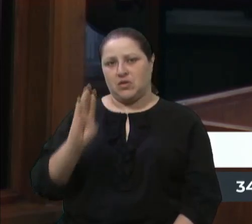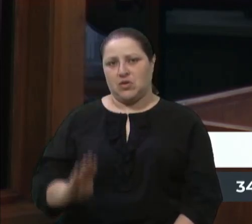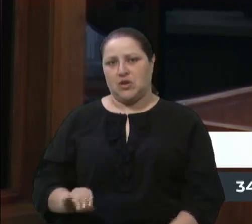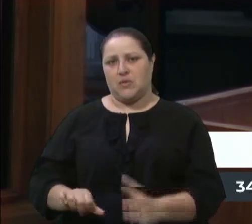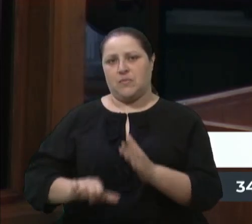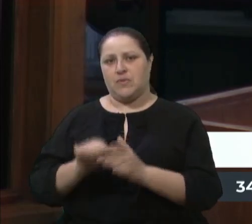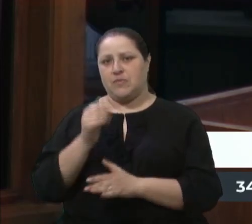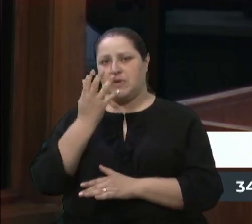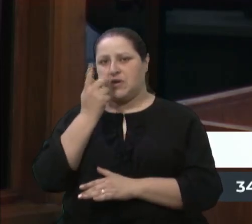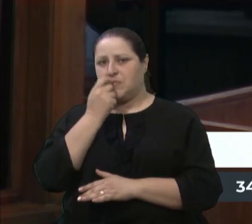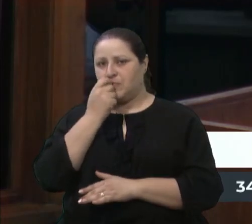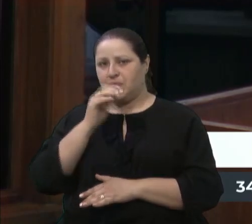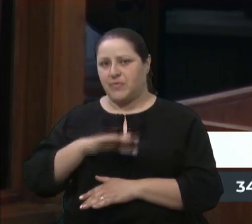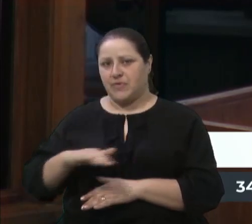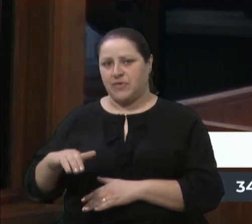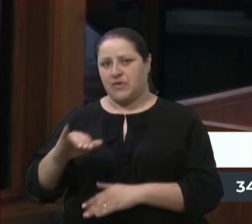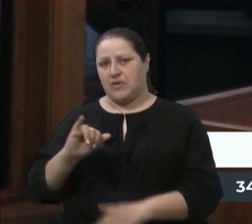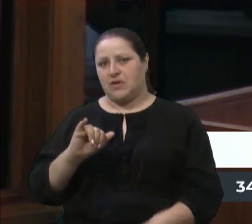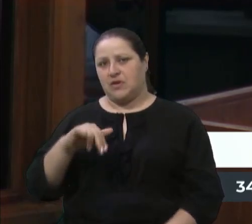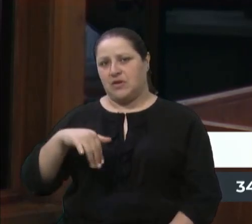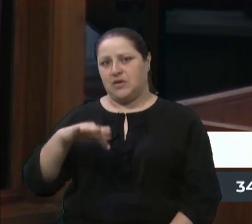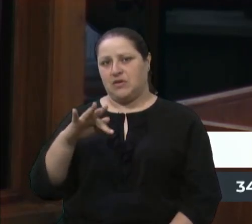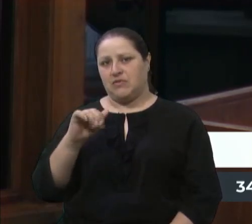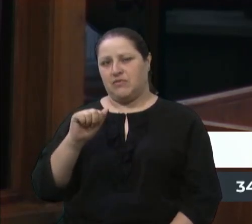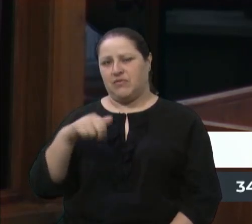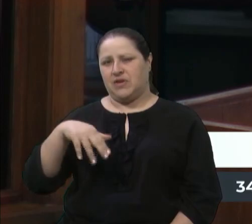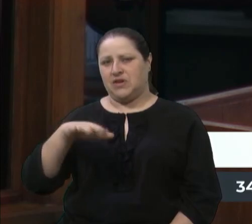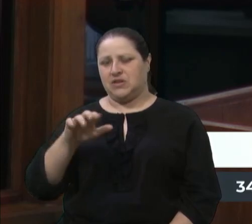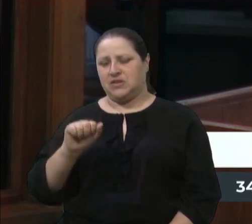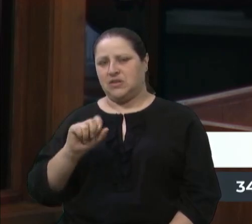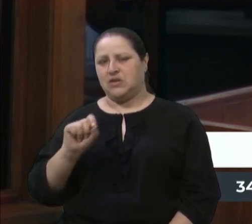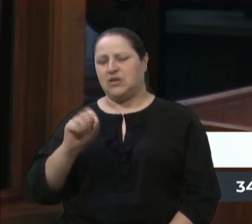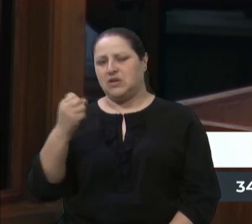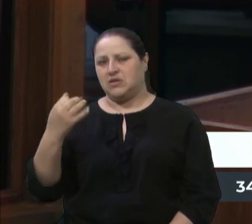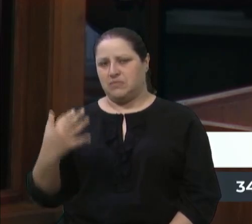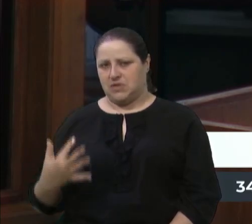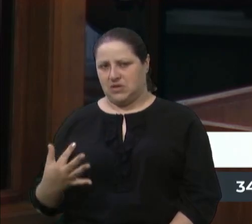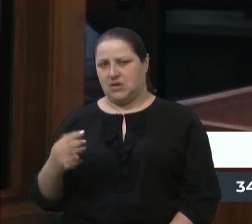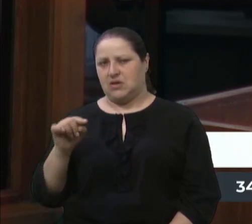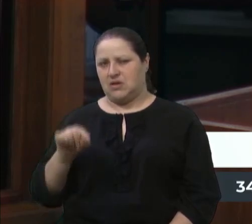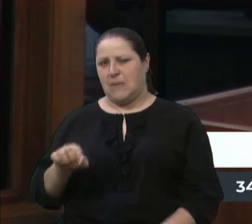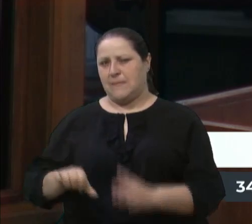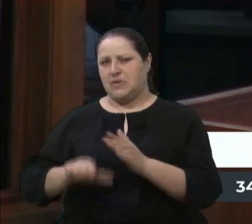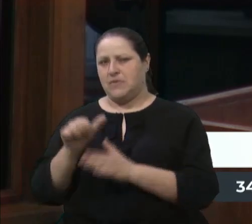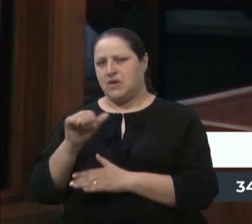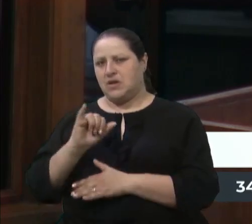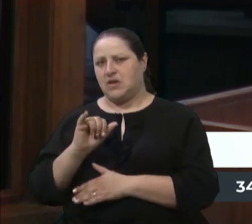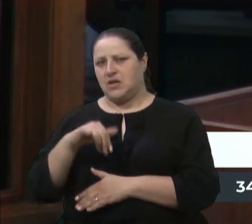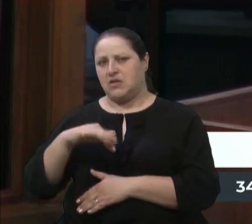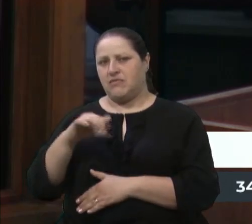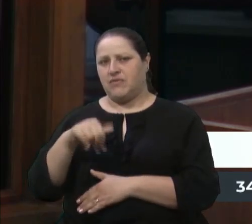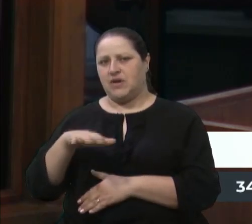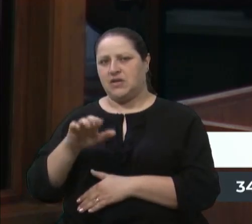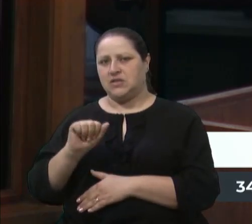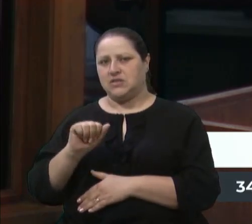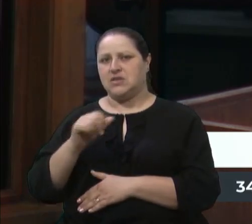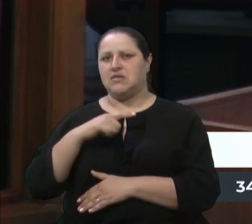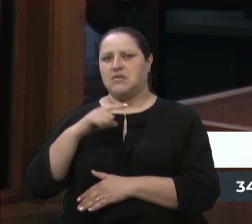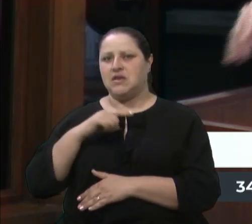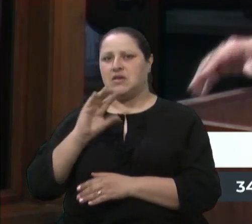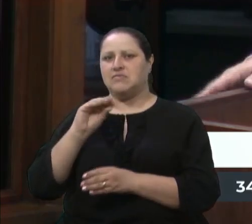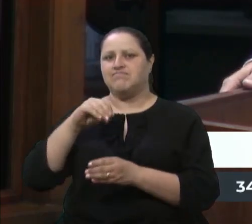E aqui é importante destacar o que é a primeira infância, né? Ela engloba as crianças